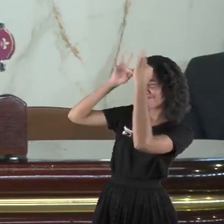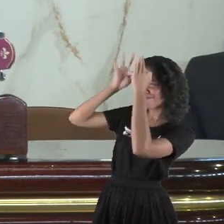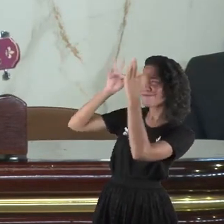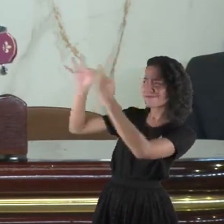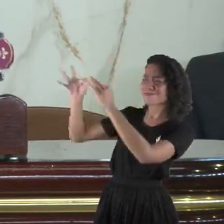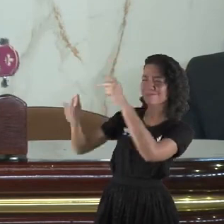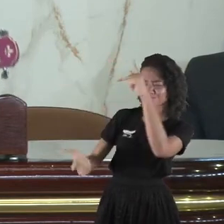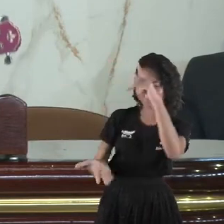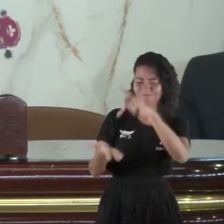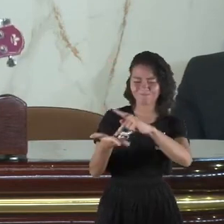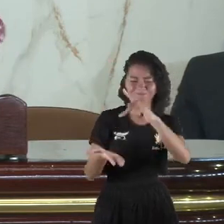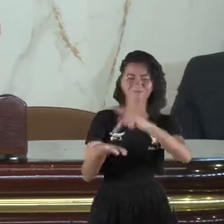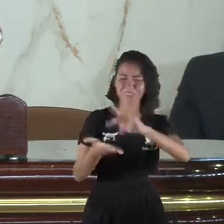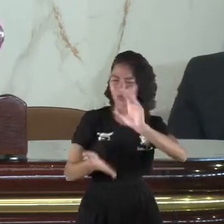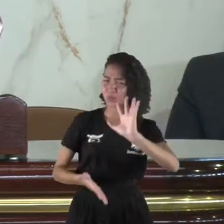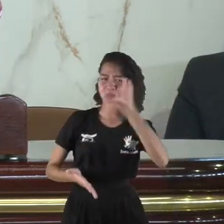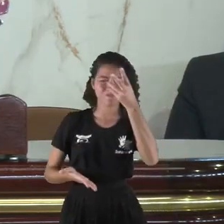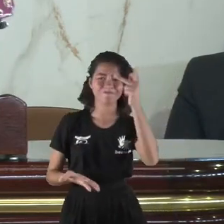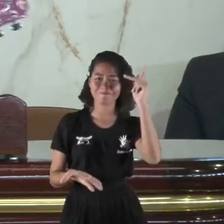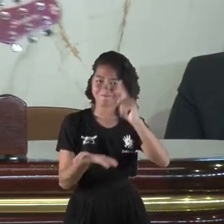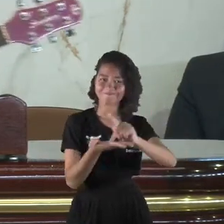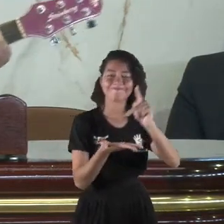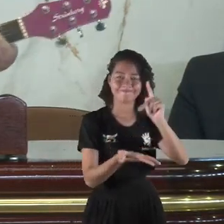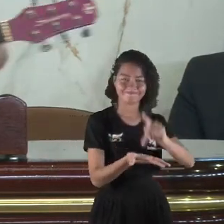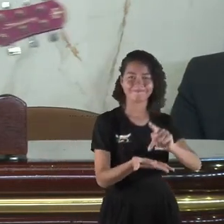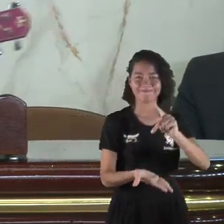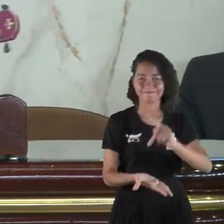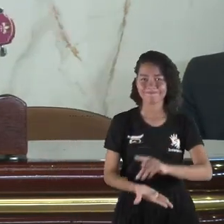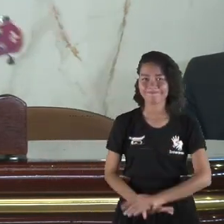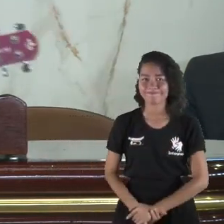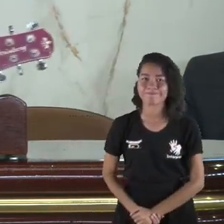cumprir. Ele é fiel para cumprir.